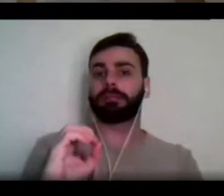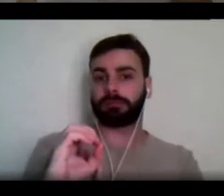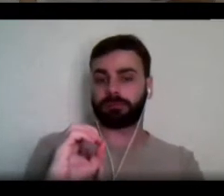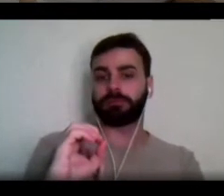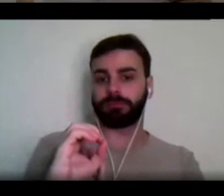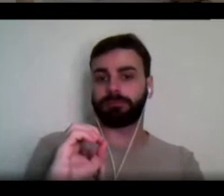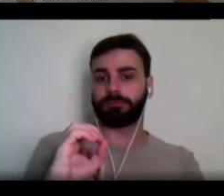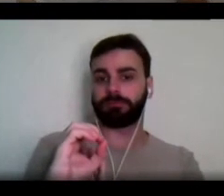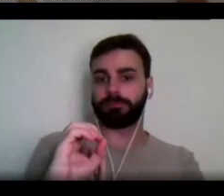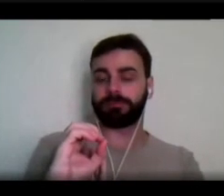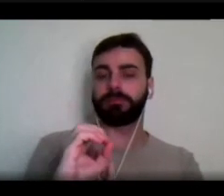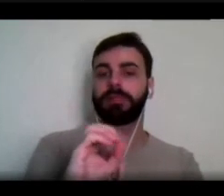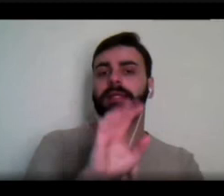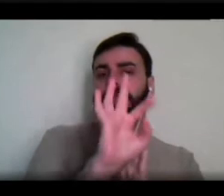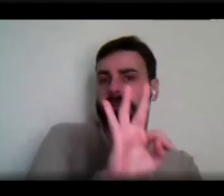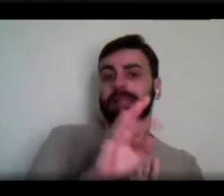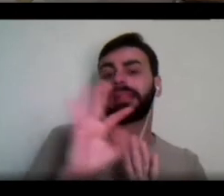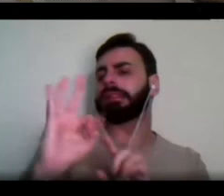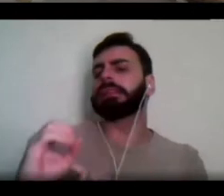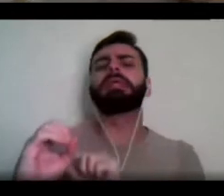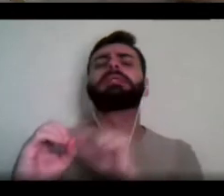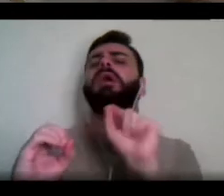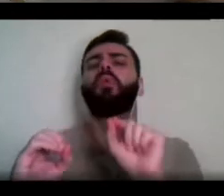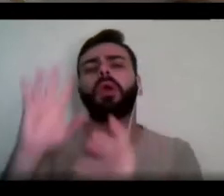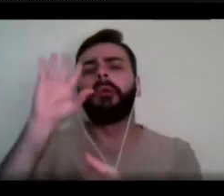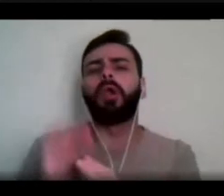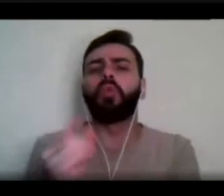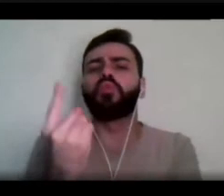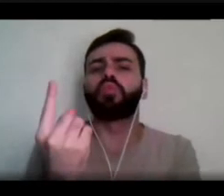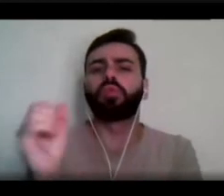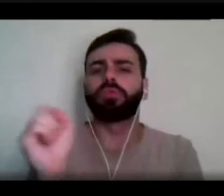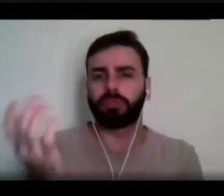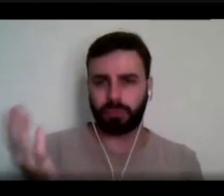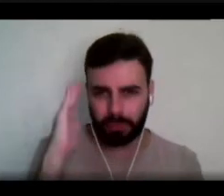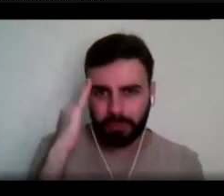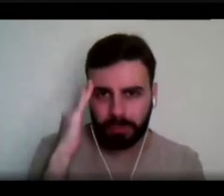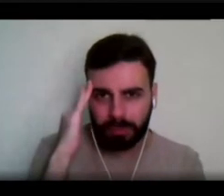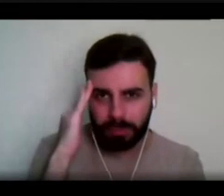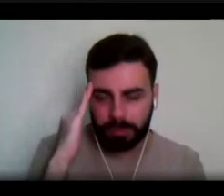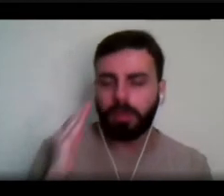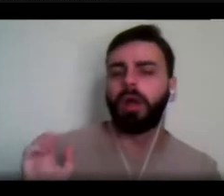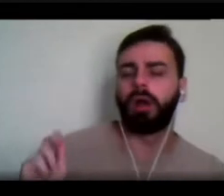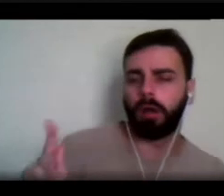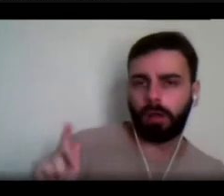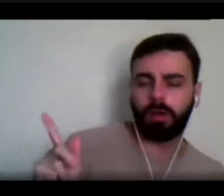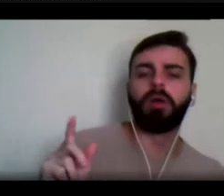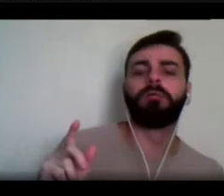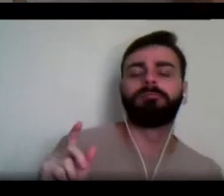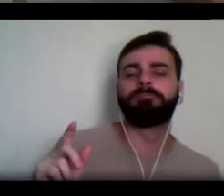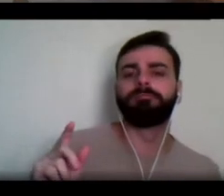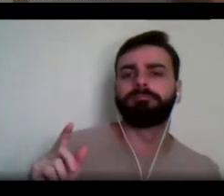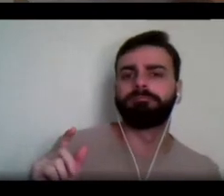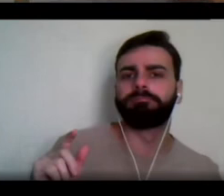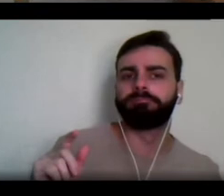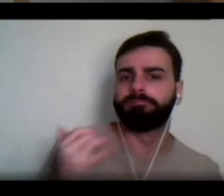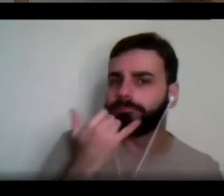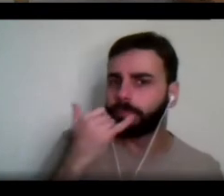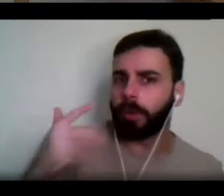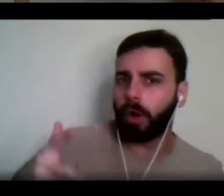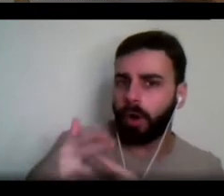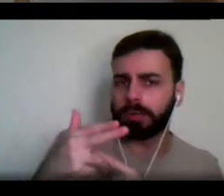T menos 1 segundo. Ok. Entendeu? Aí depois você... Perdão. Pode falar.